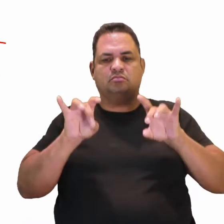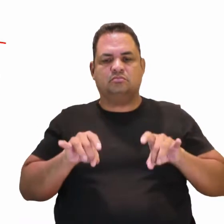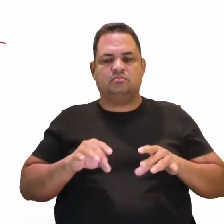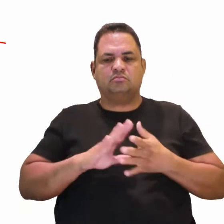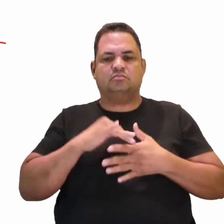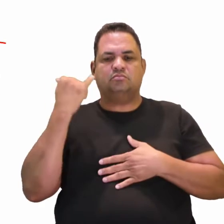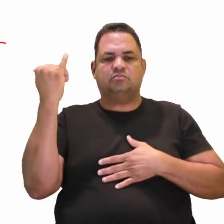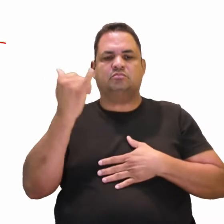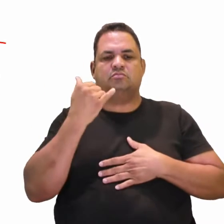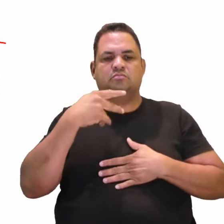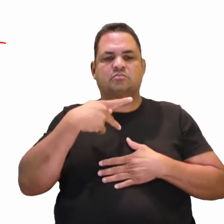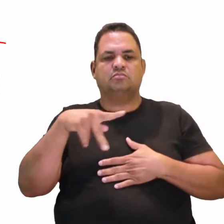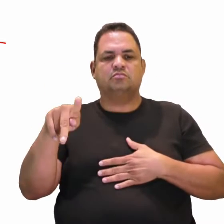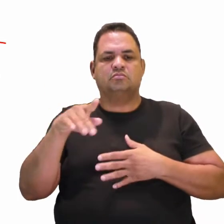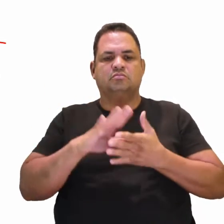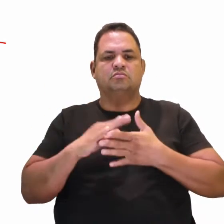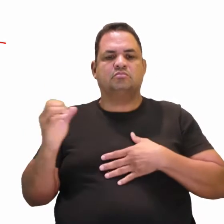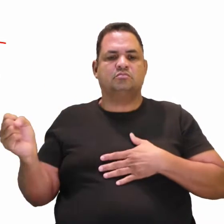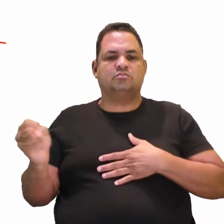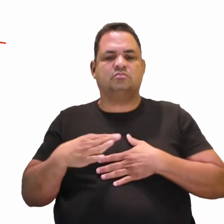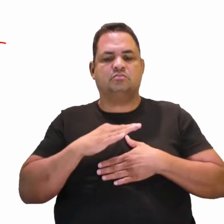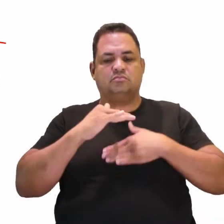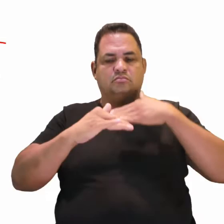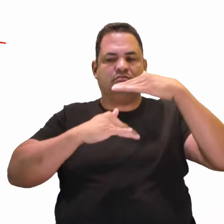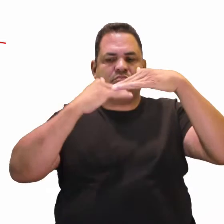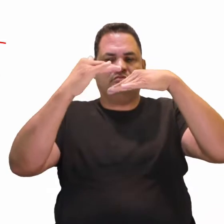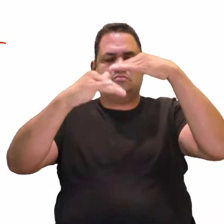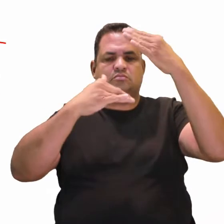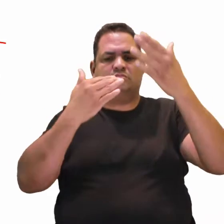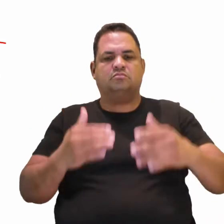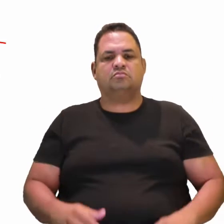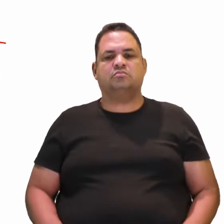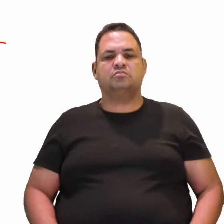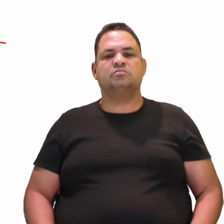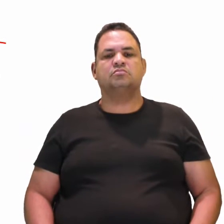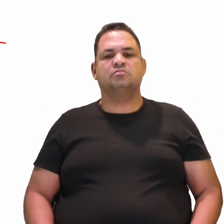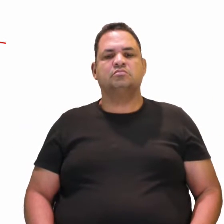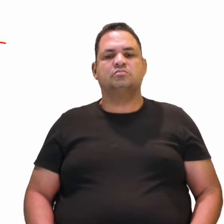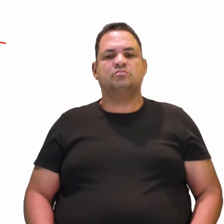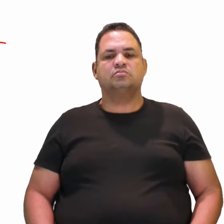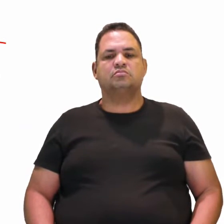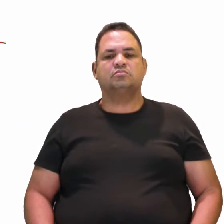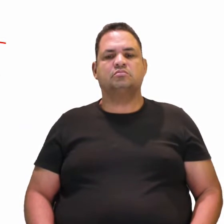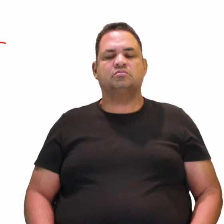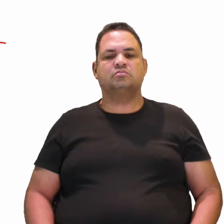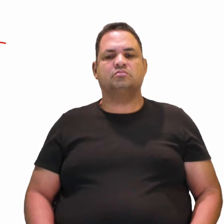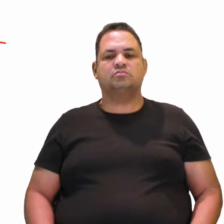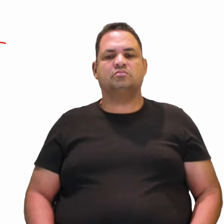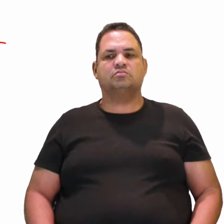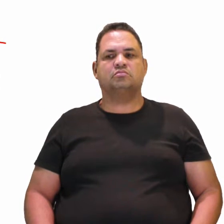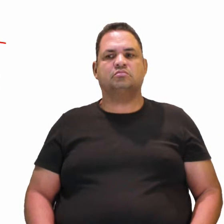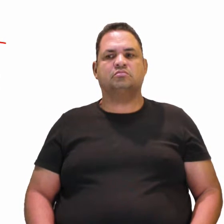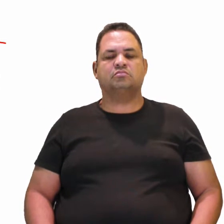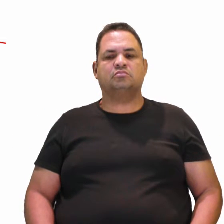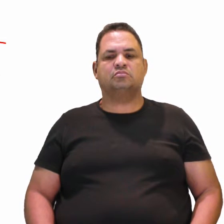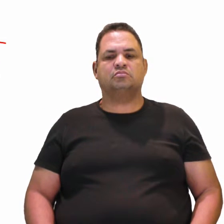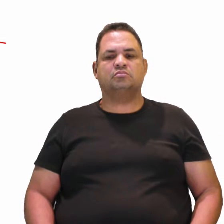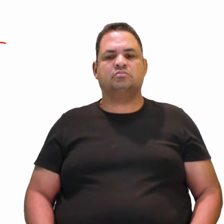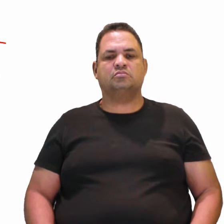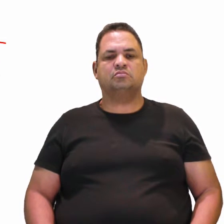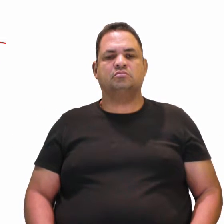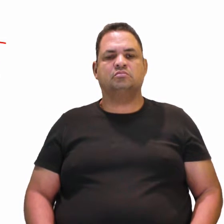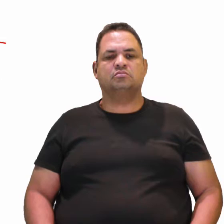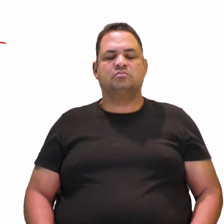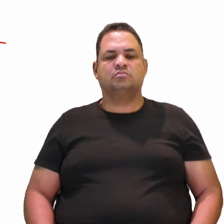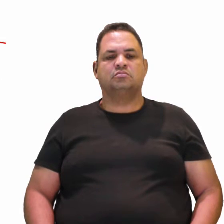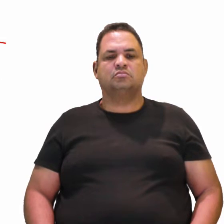importante para adolescentes em crescimento. Unfortunately, many Australian teenagers have an